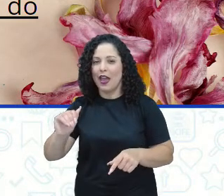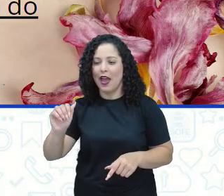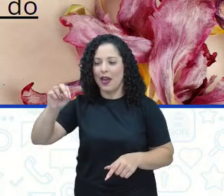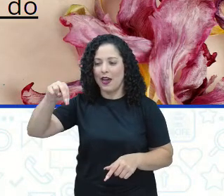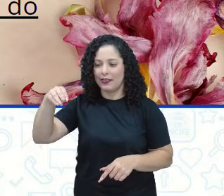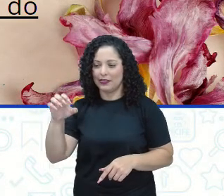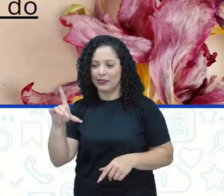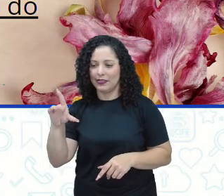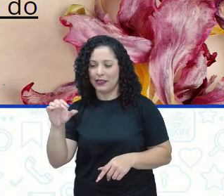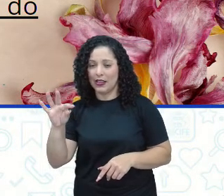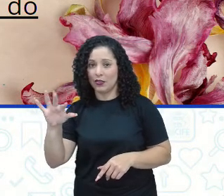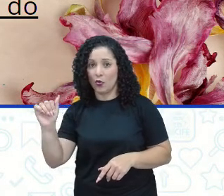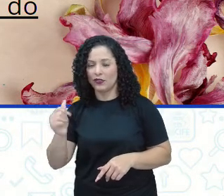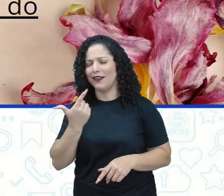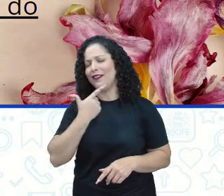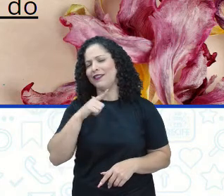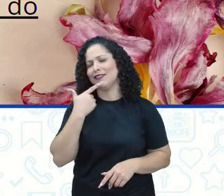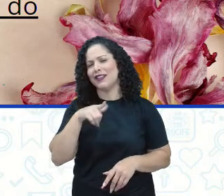alguns